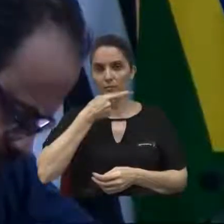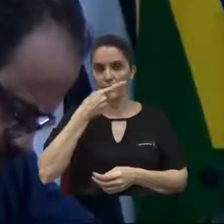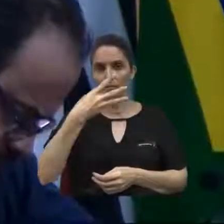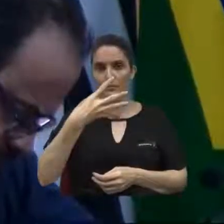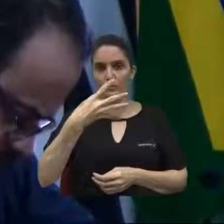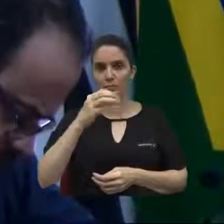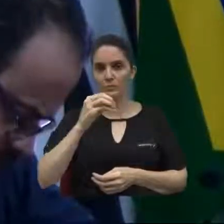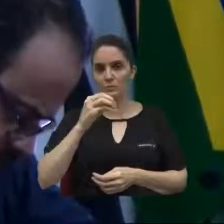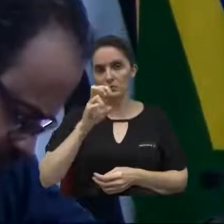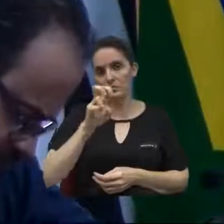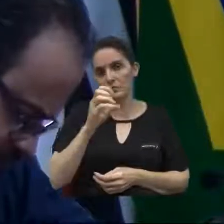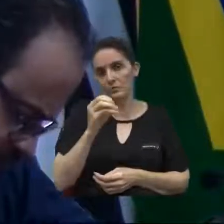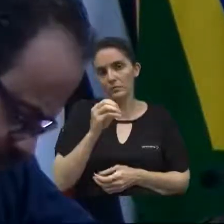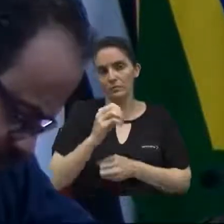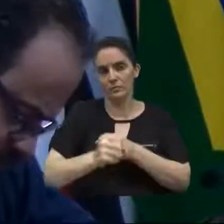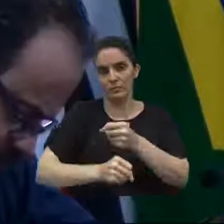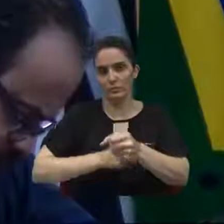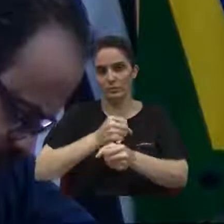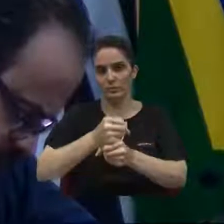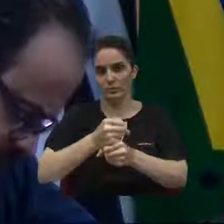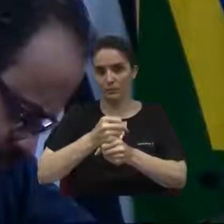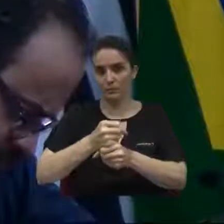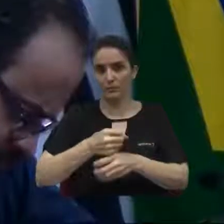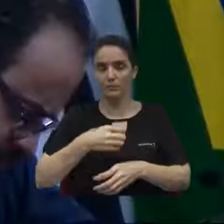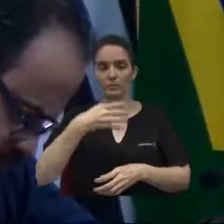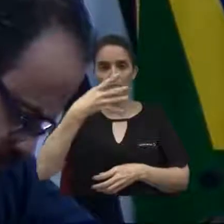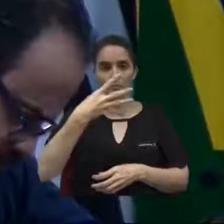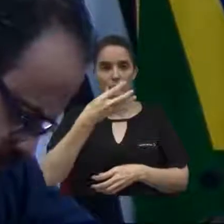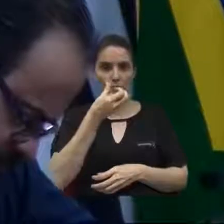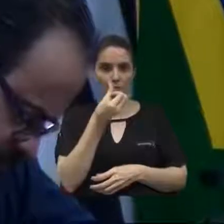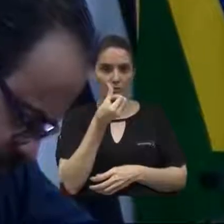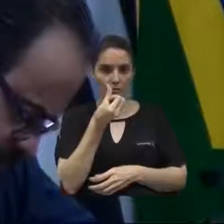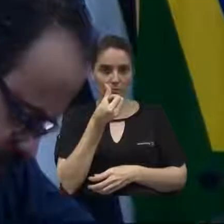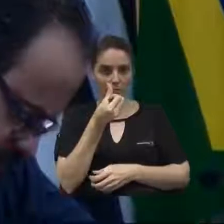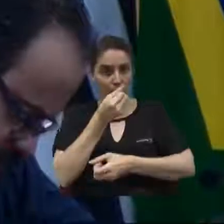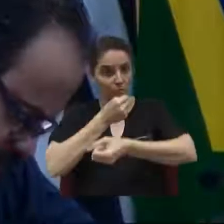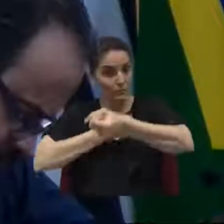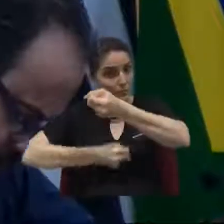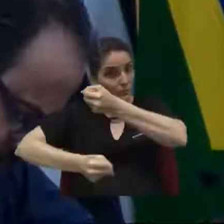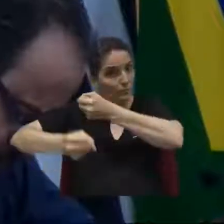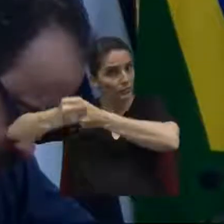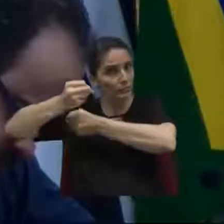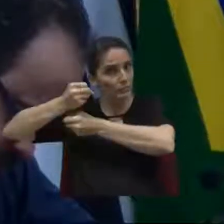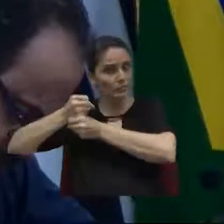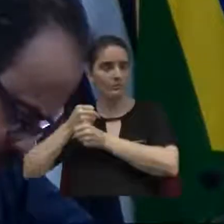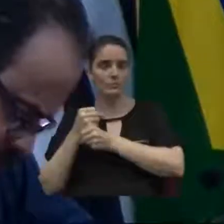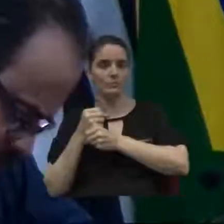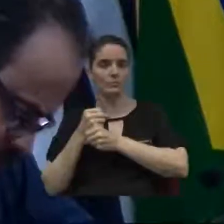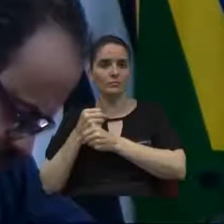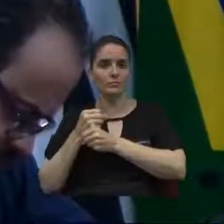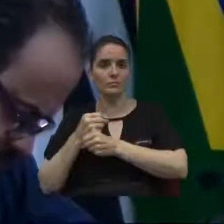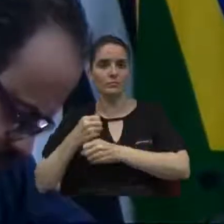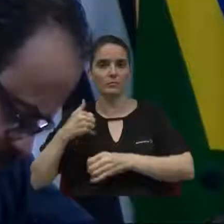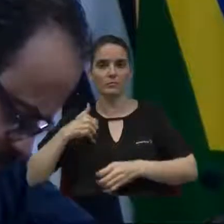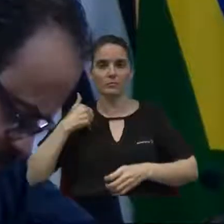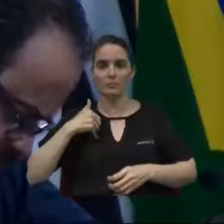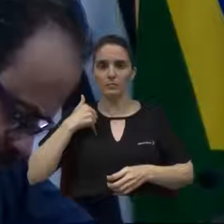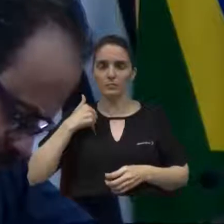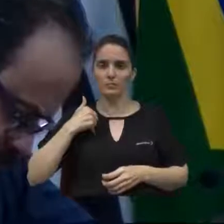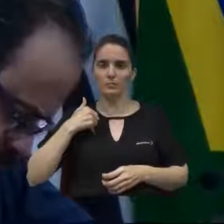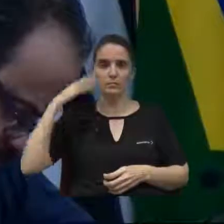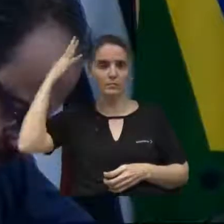a 50 anos, há 46 anos atrás, eu perdi um irmão de 4 anos, em